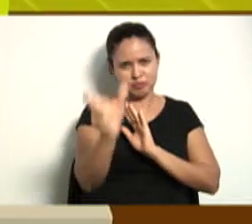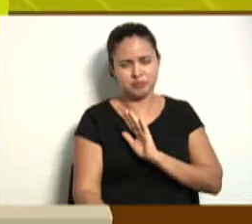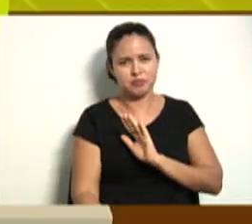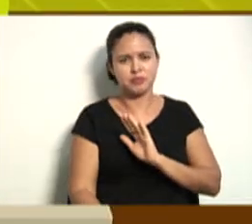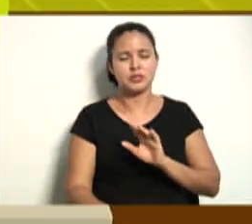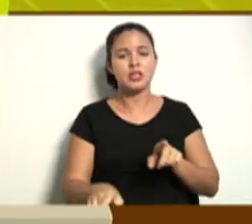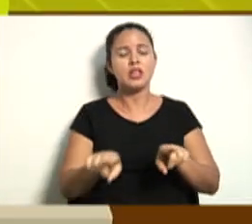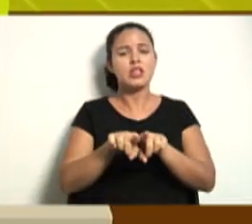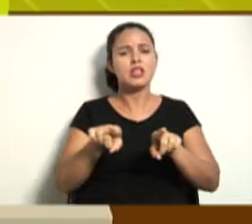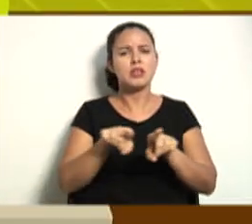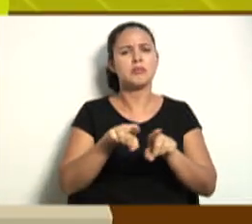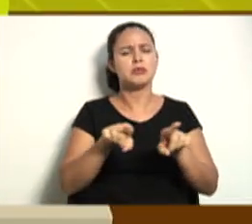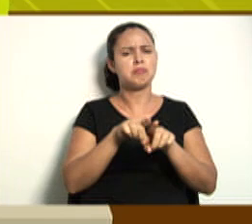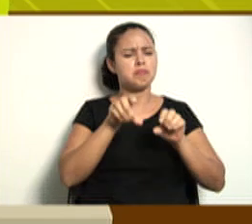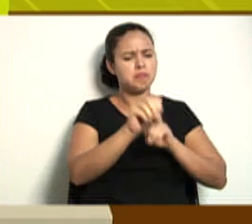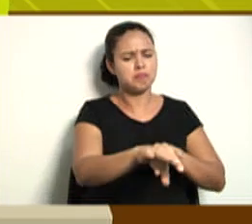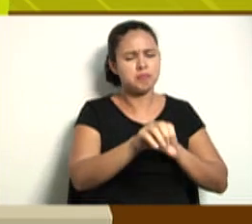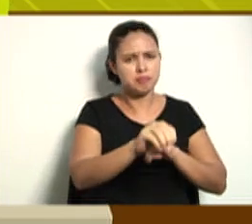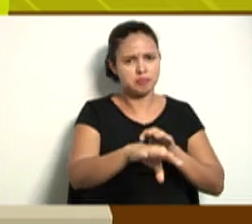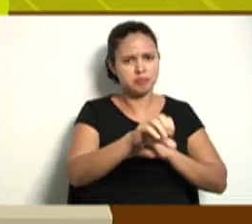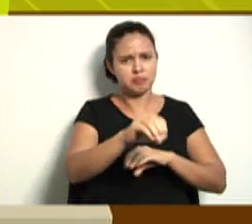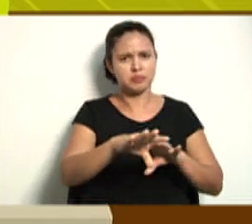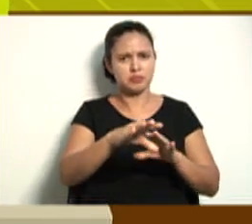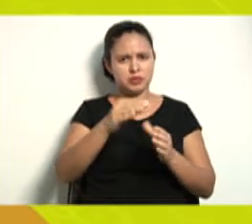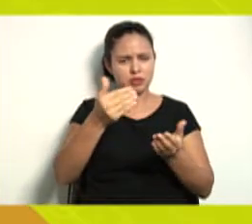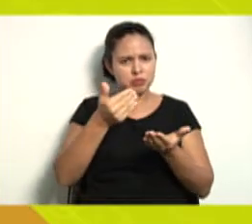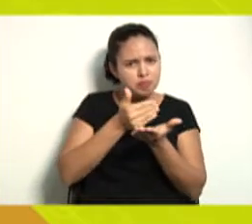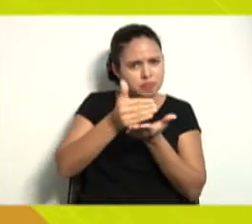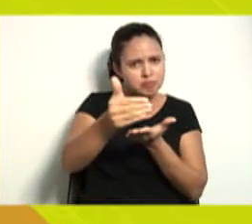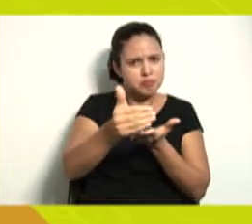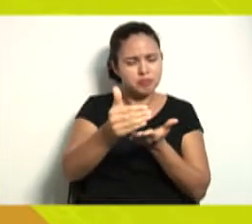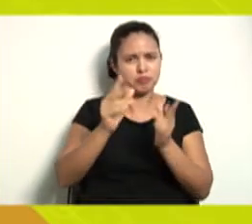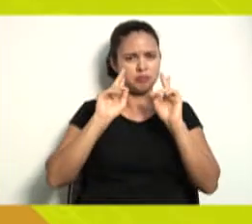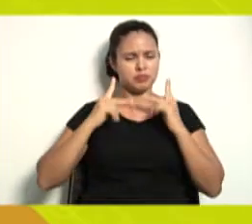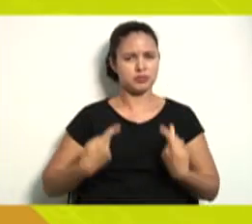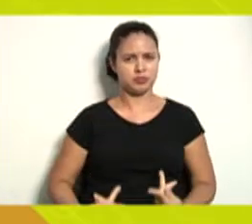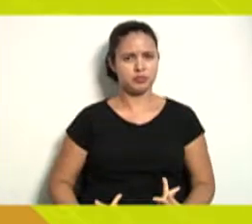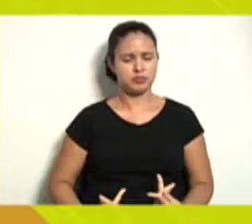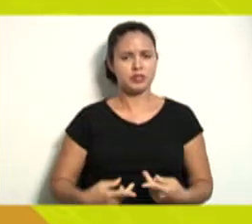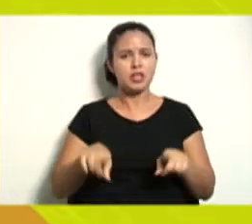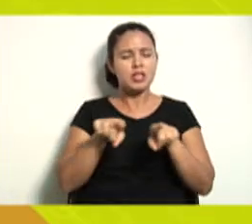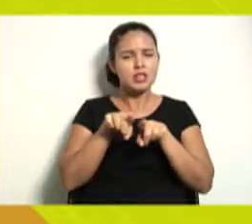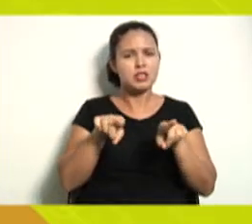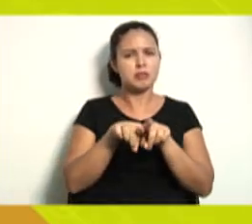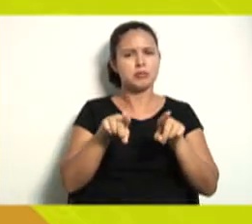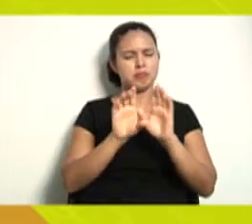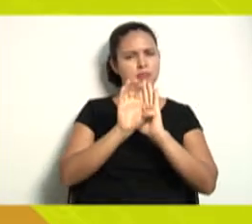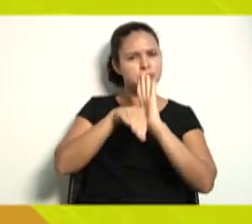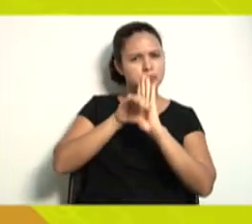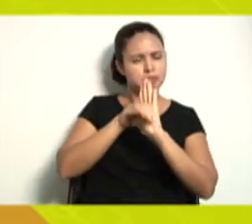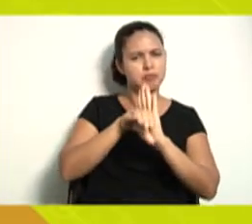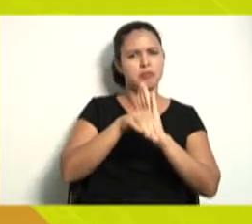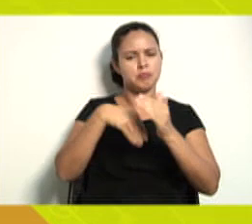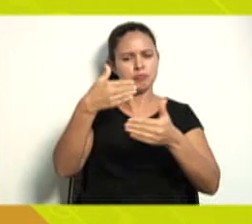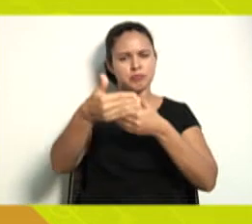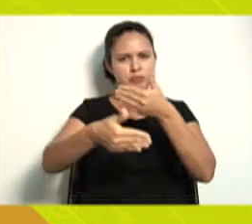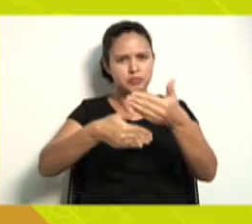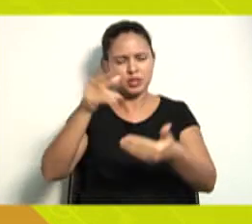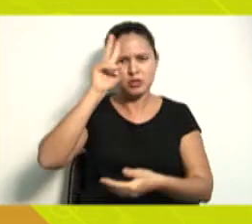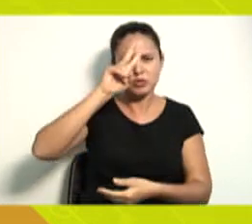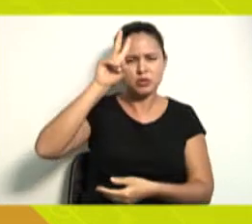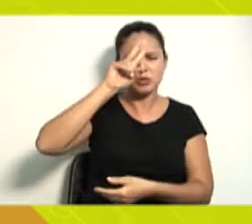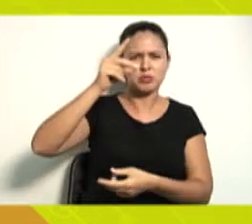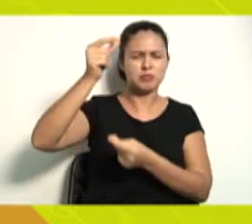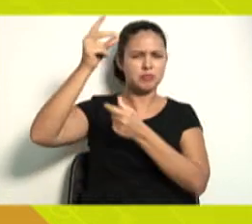como princípio educativo da formação do homem. destacando as diferentes concepções construídas